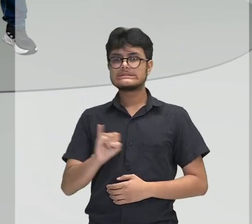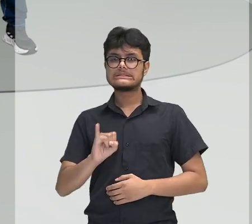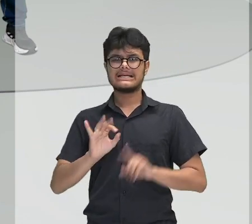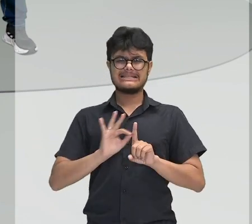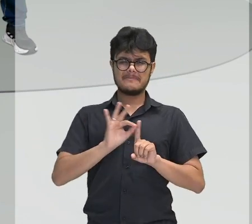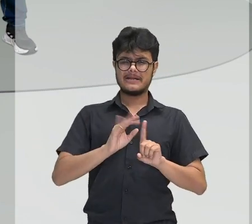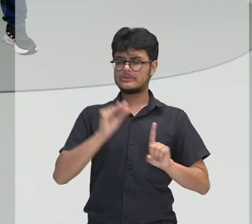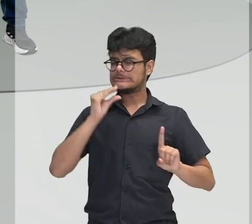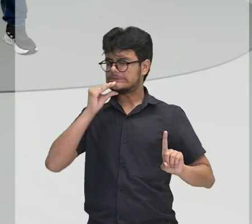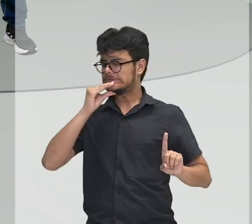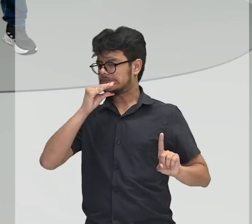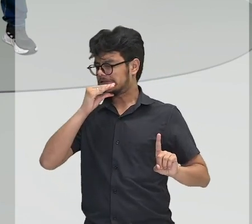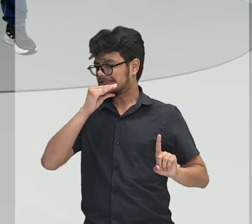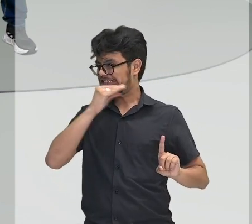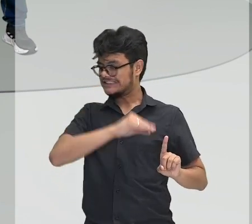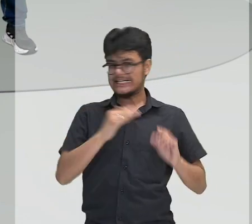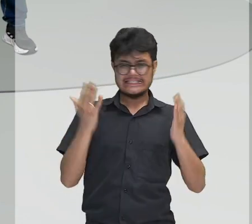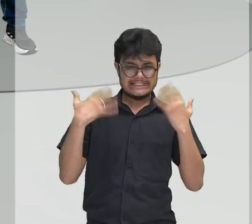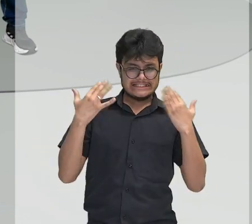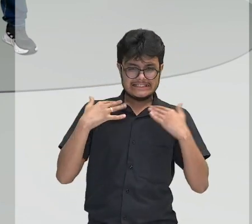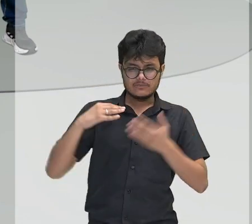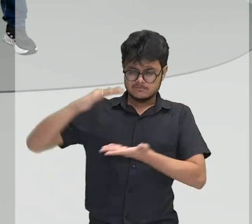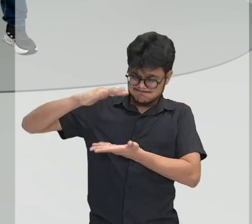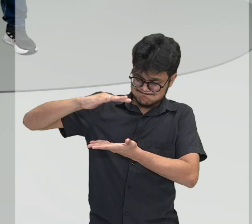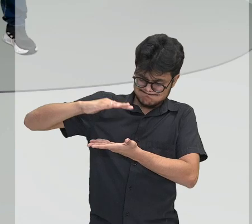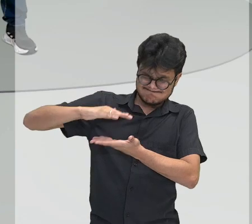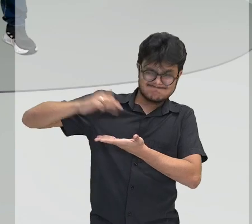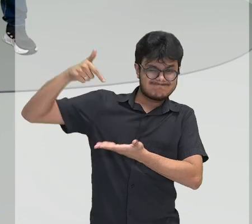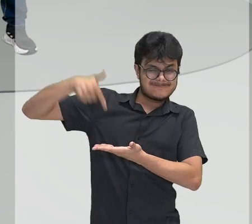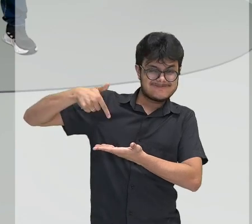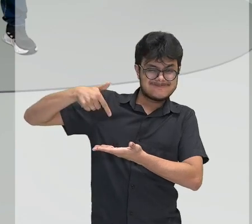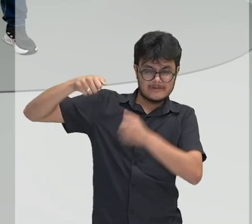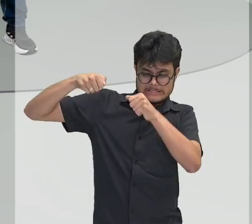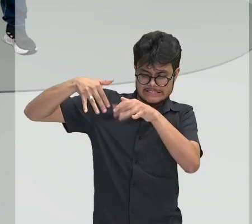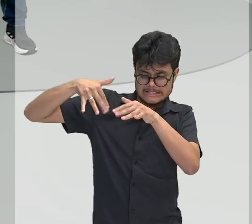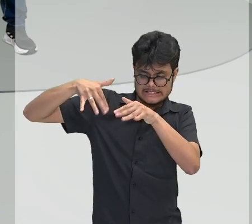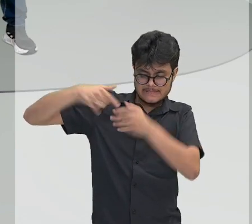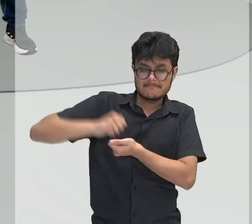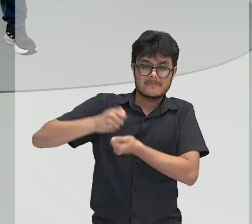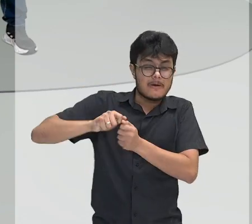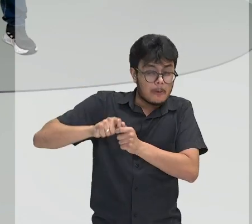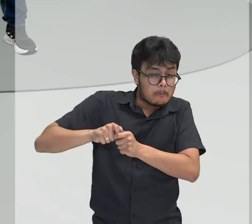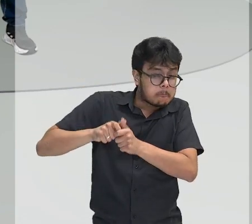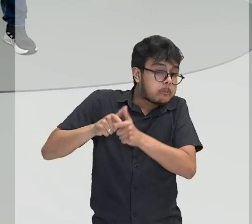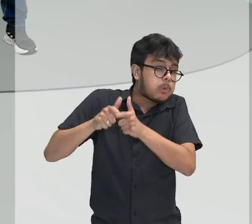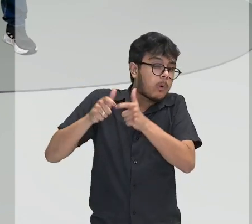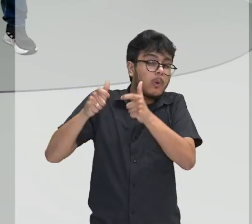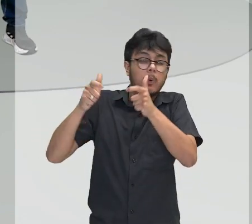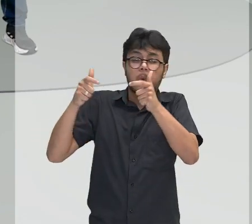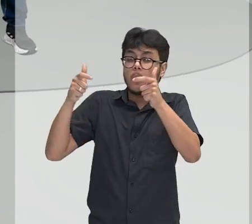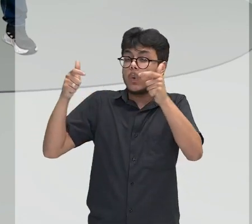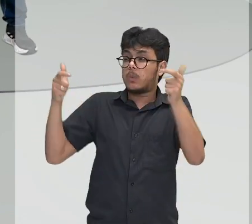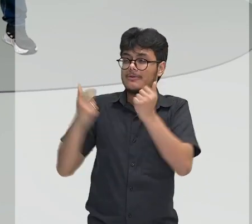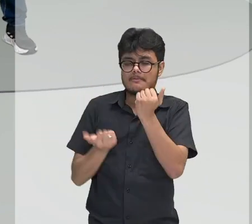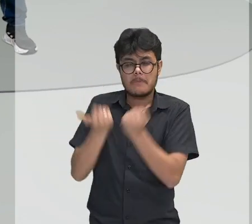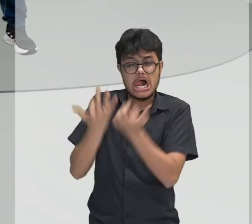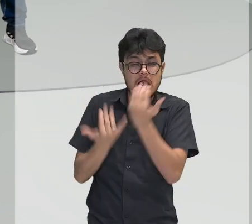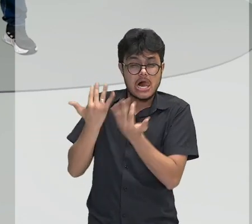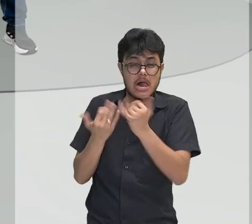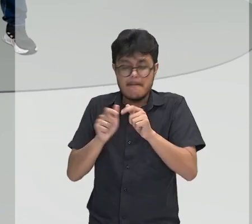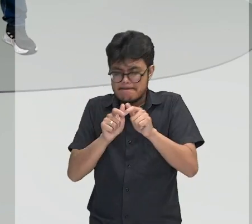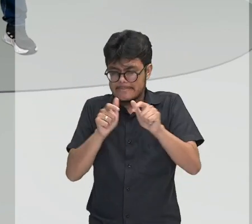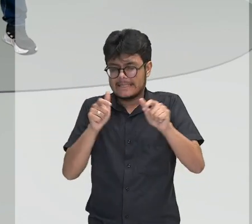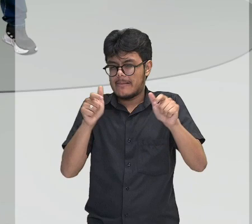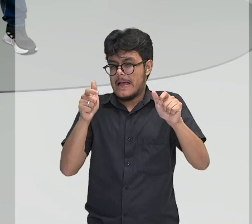são muito altas após a injeção do combustível, ocorre uma explosão. Essa explosão causa uma expansão